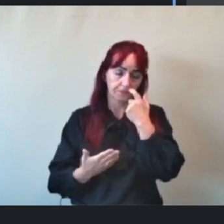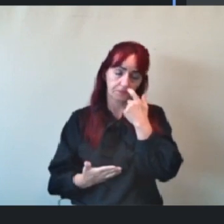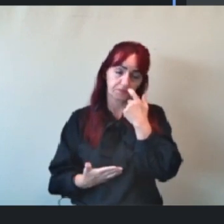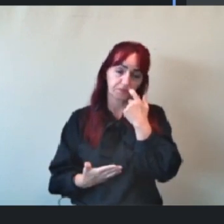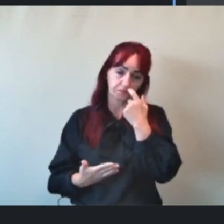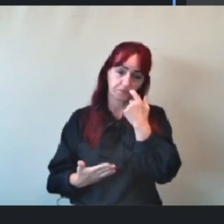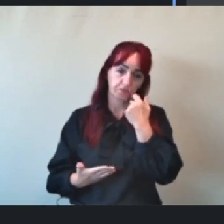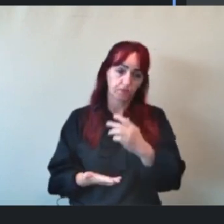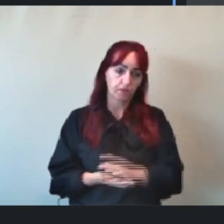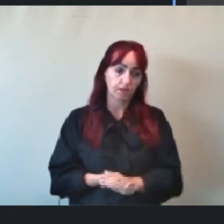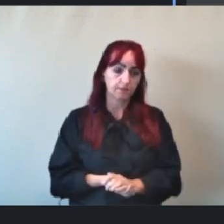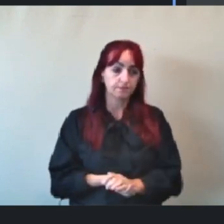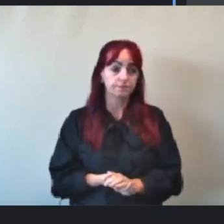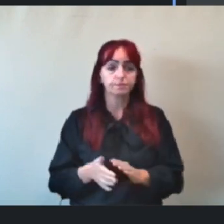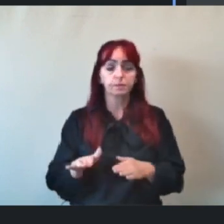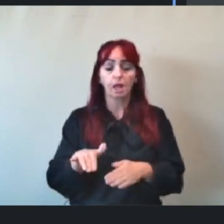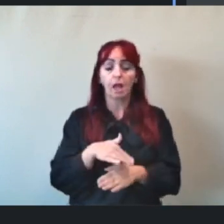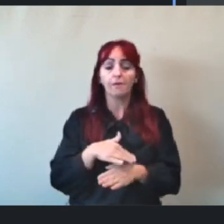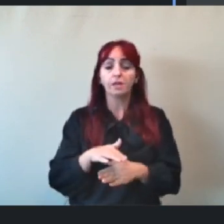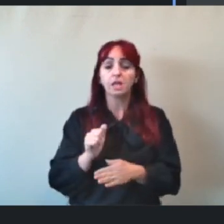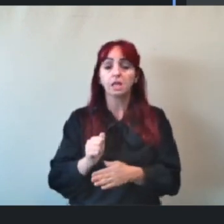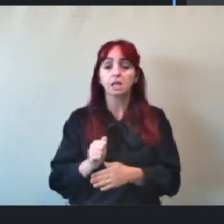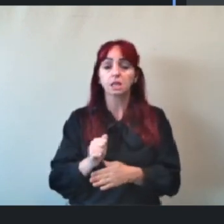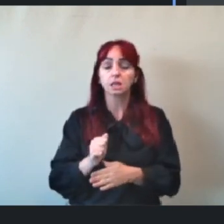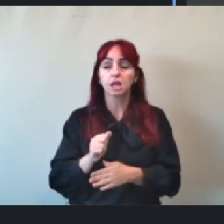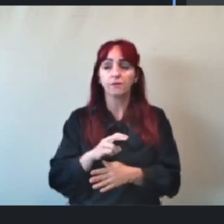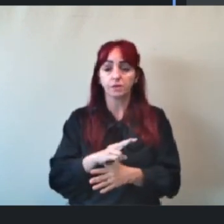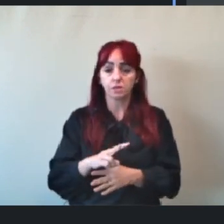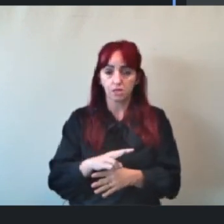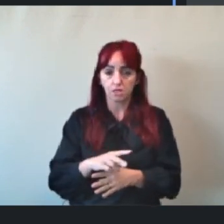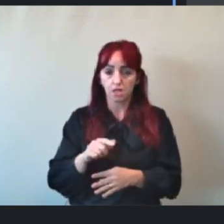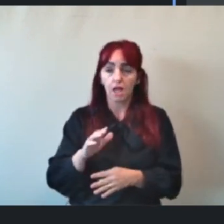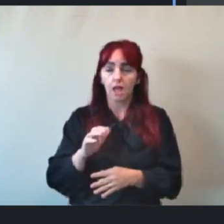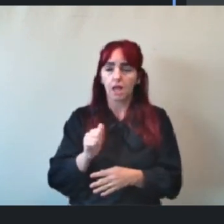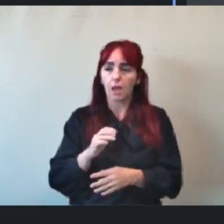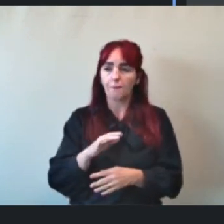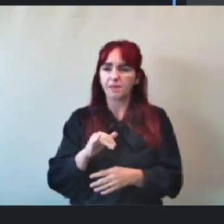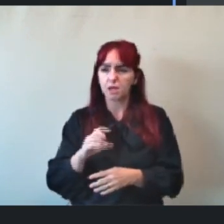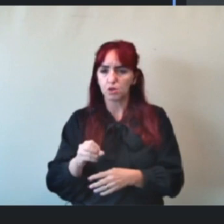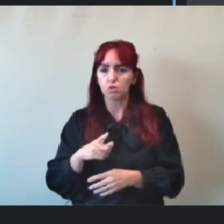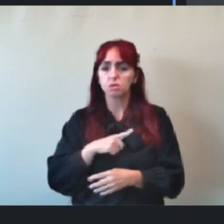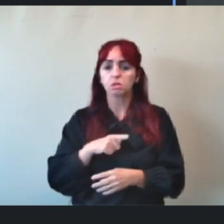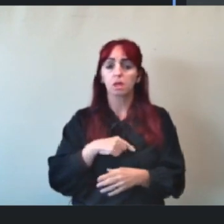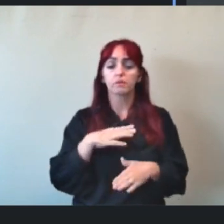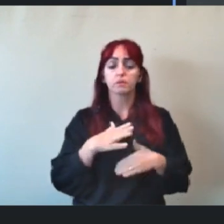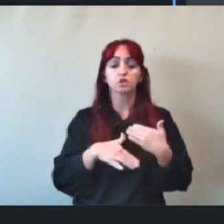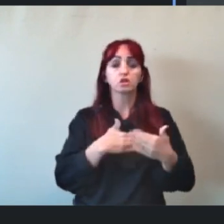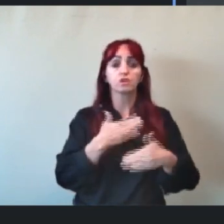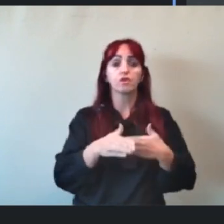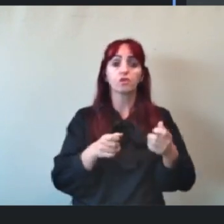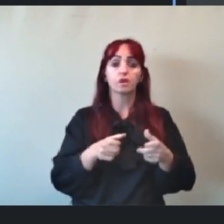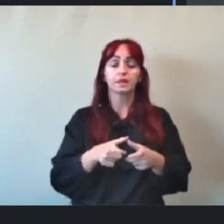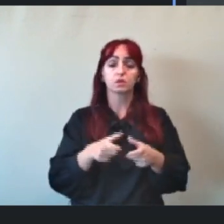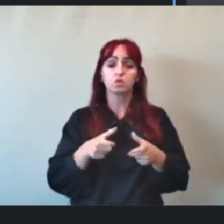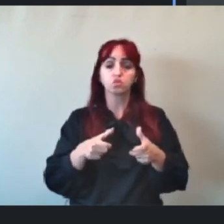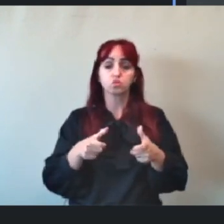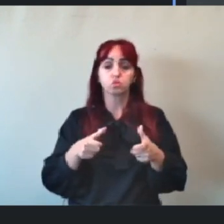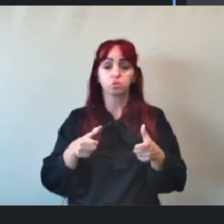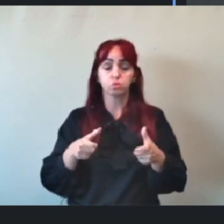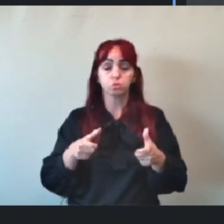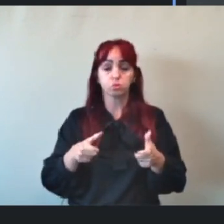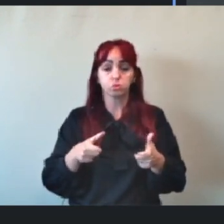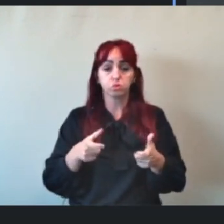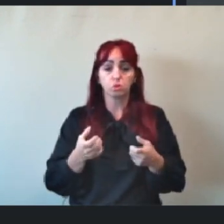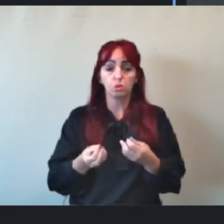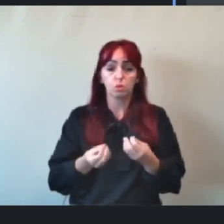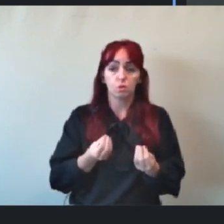E a Abílio Machado em si, houve um desenvolvimento muito grande para